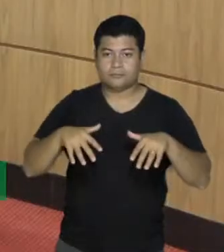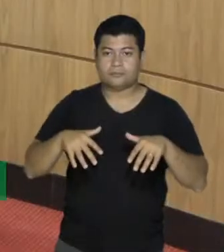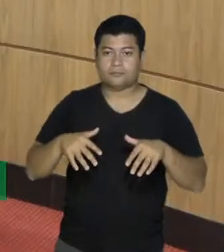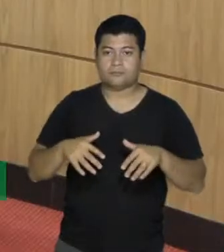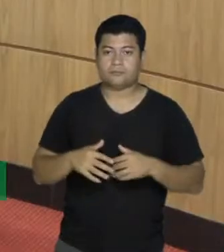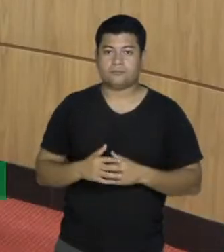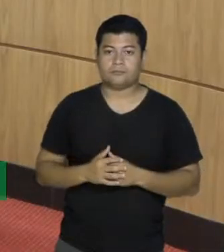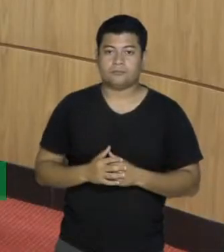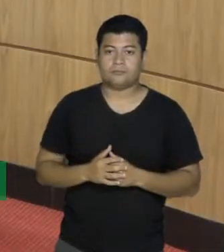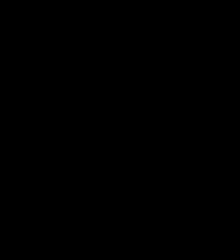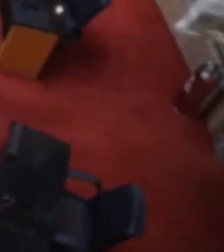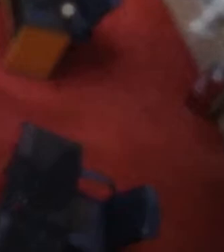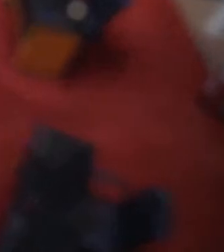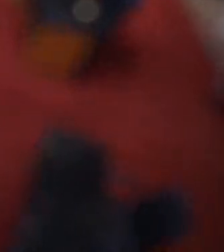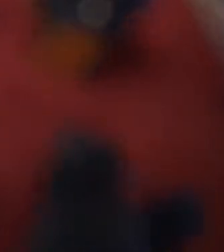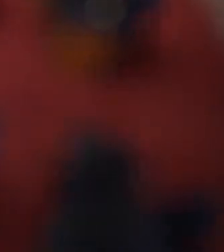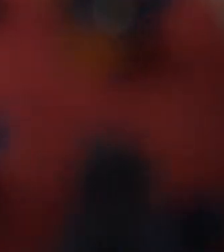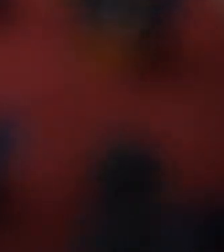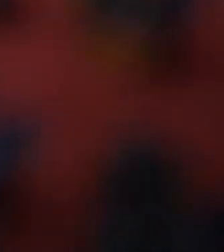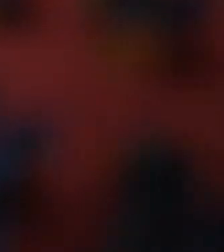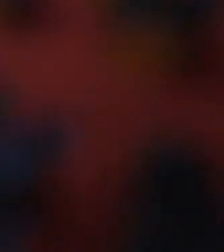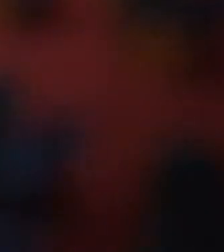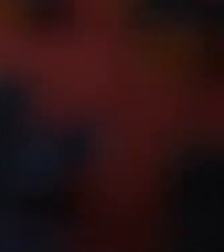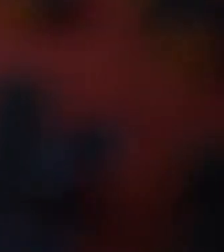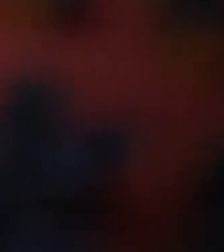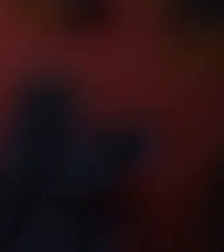e aí o o o